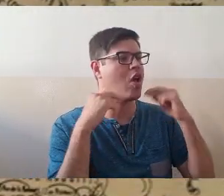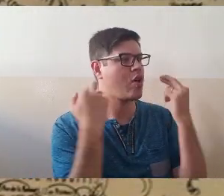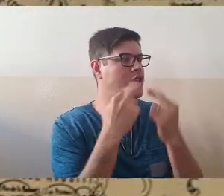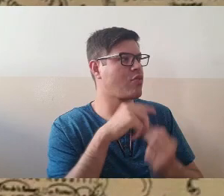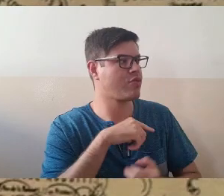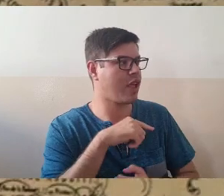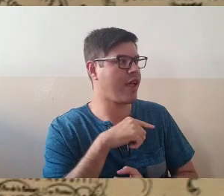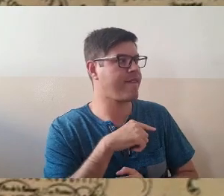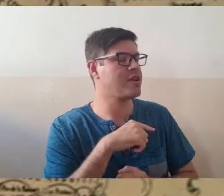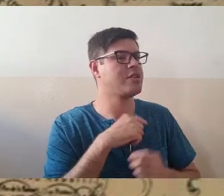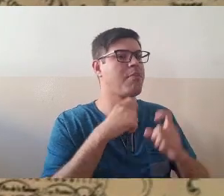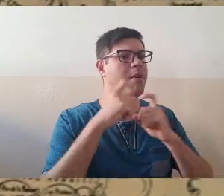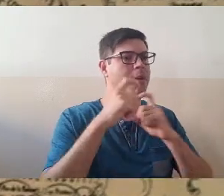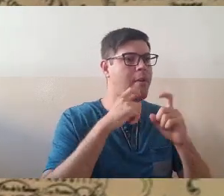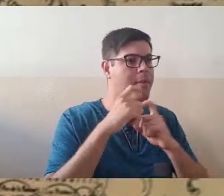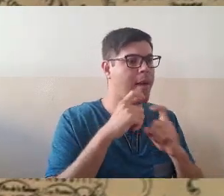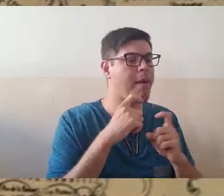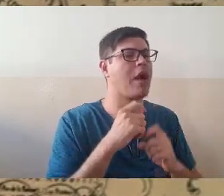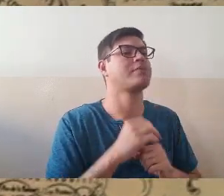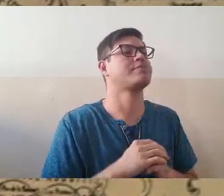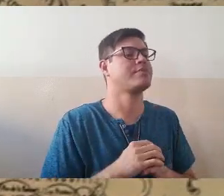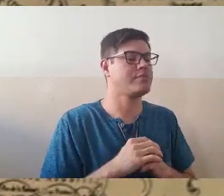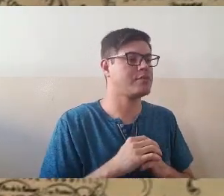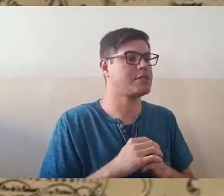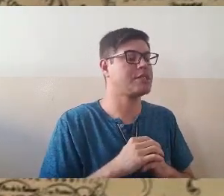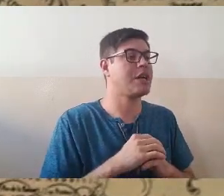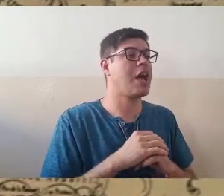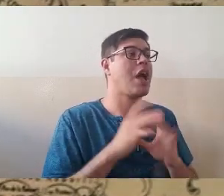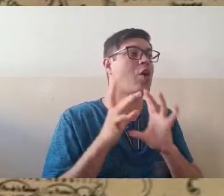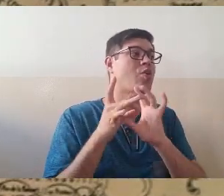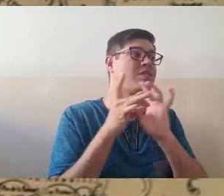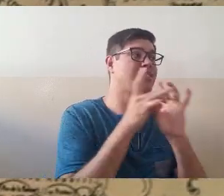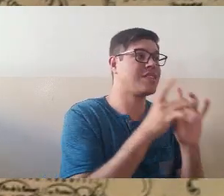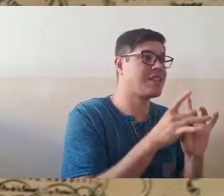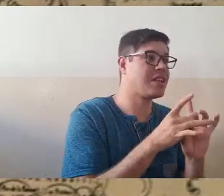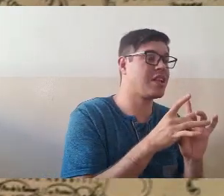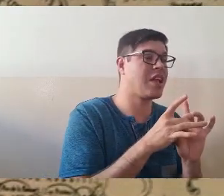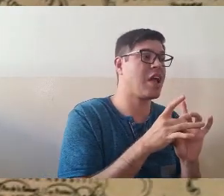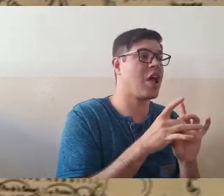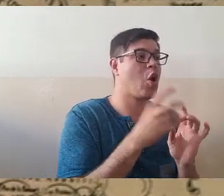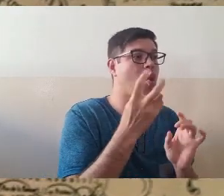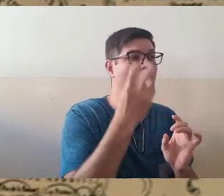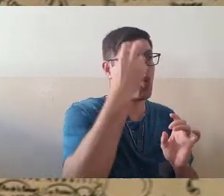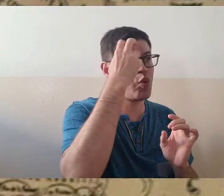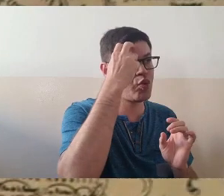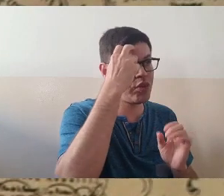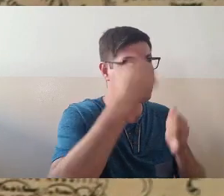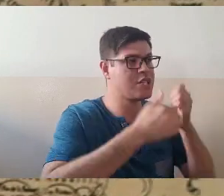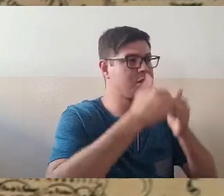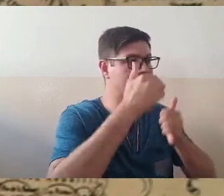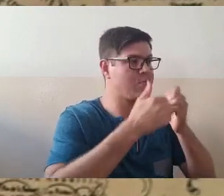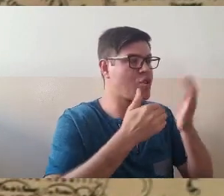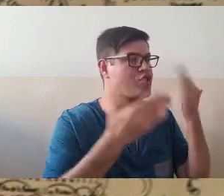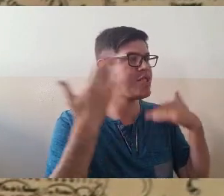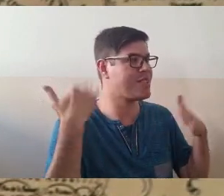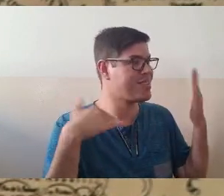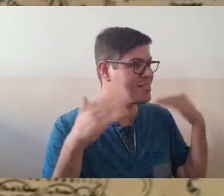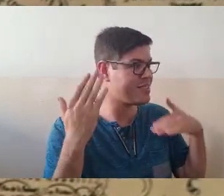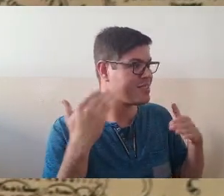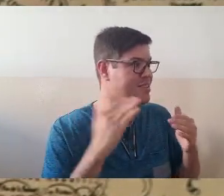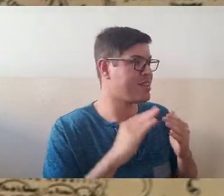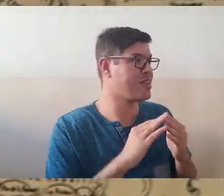explicando todo o contexto que envolvia. Durante um tempo, a cultura era cultura, esporte e lazer. Lembra disso? Isso, claro. O